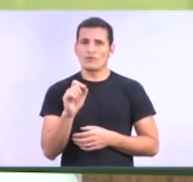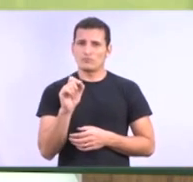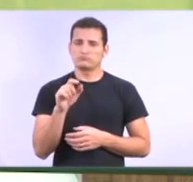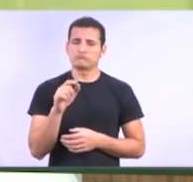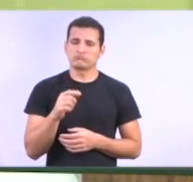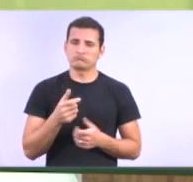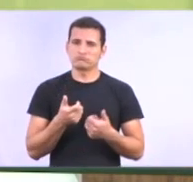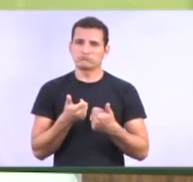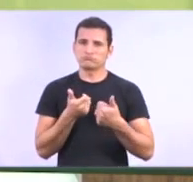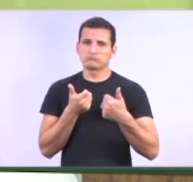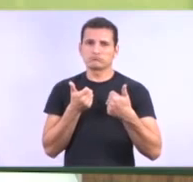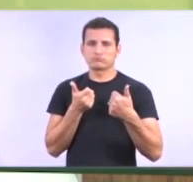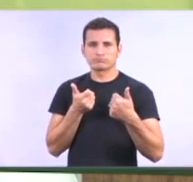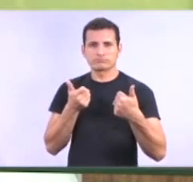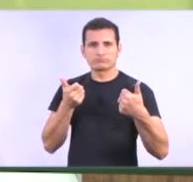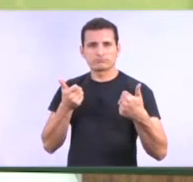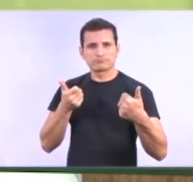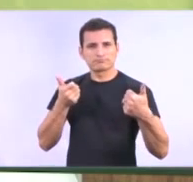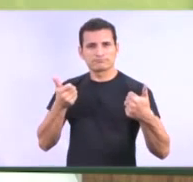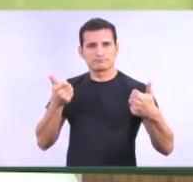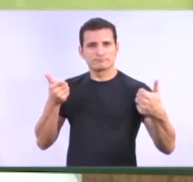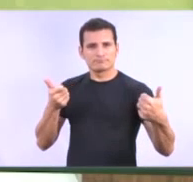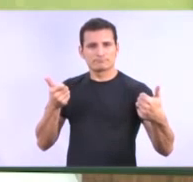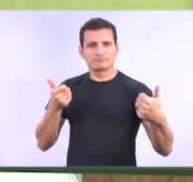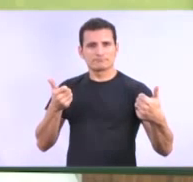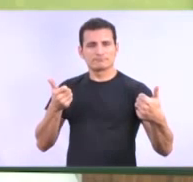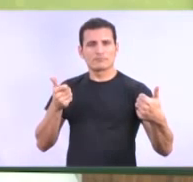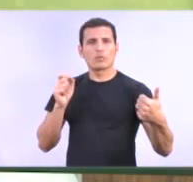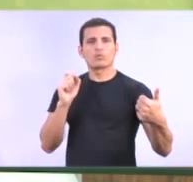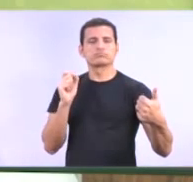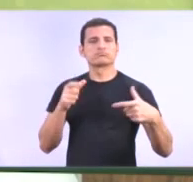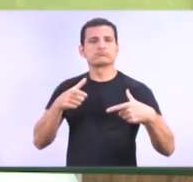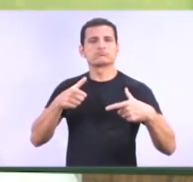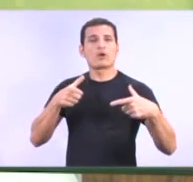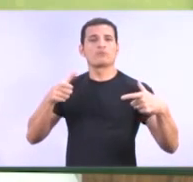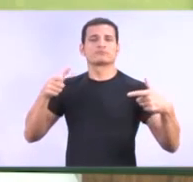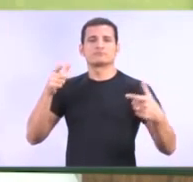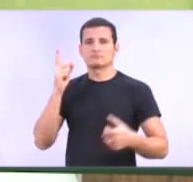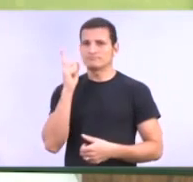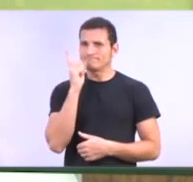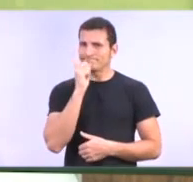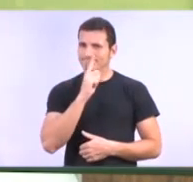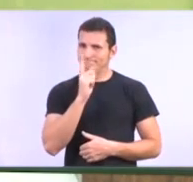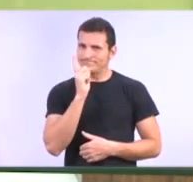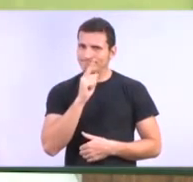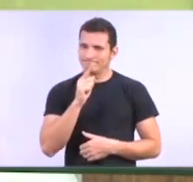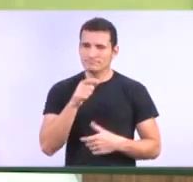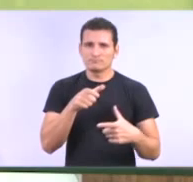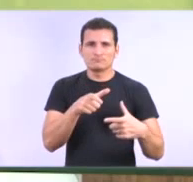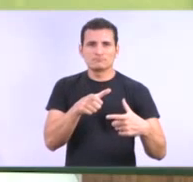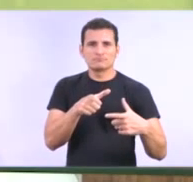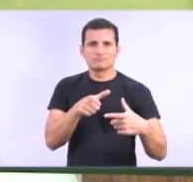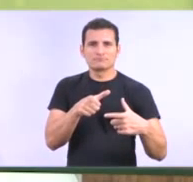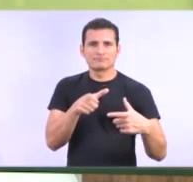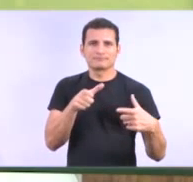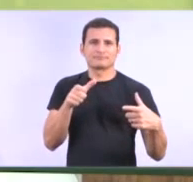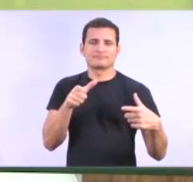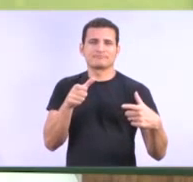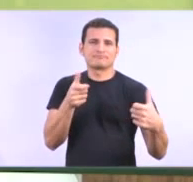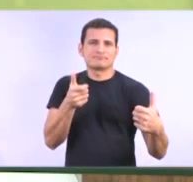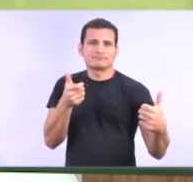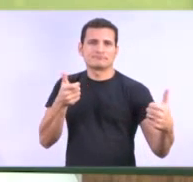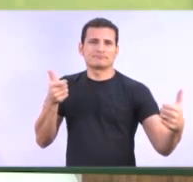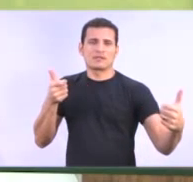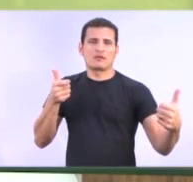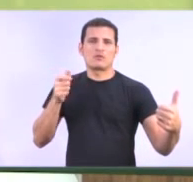né, você vai se afastando, os problemas vão aumentando. Por quê? Porque essa conectividade ela fica mais